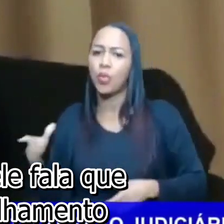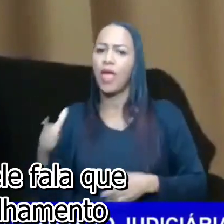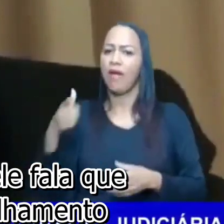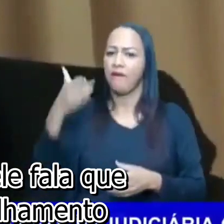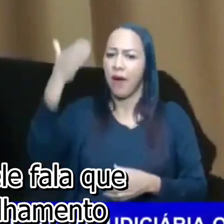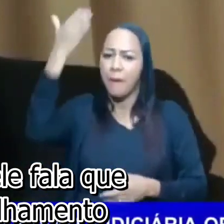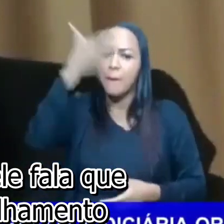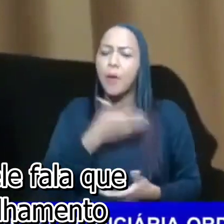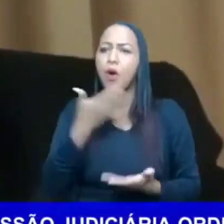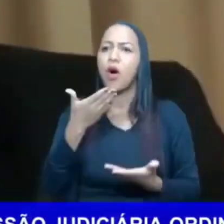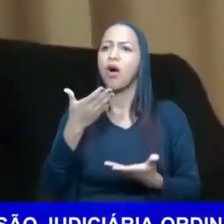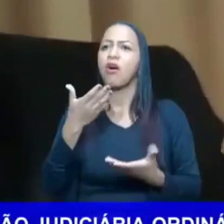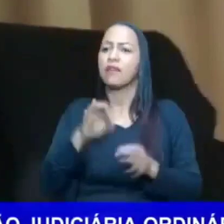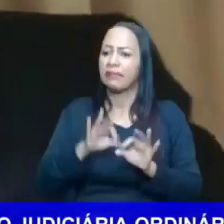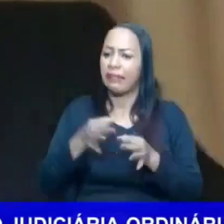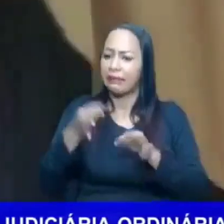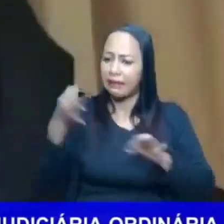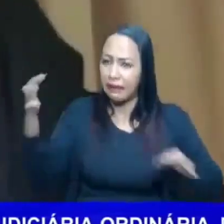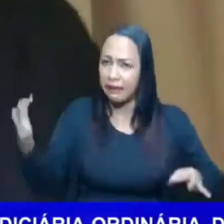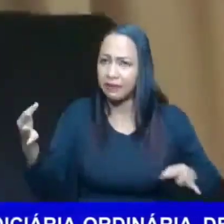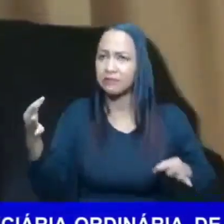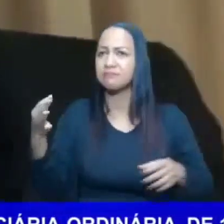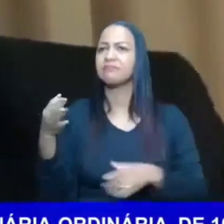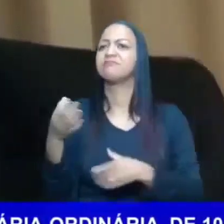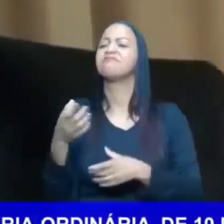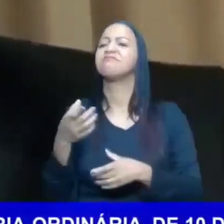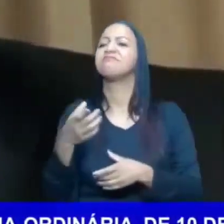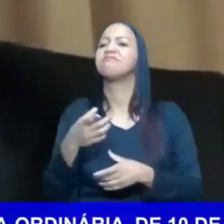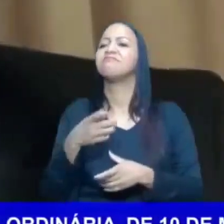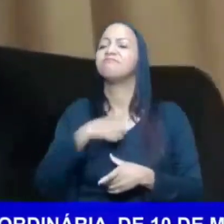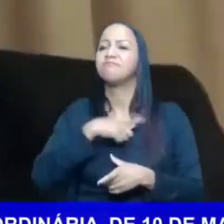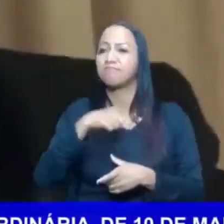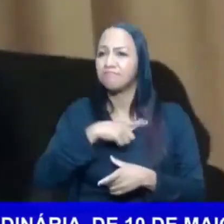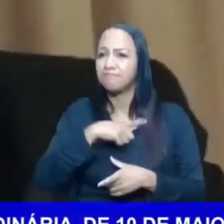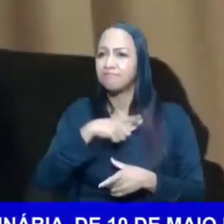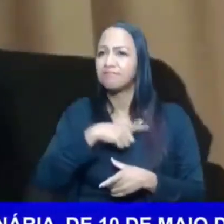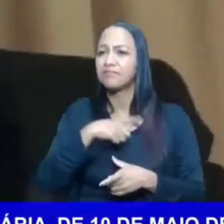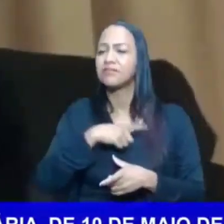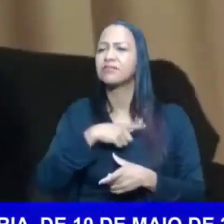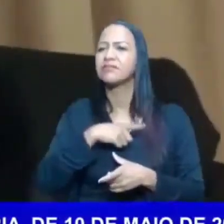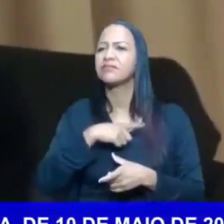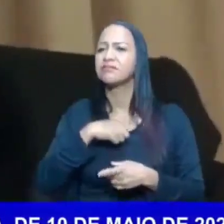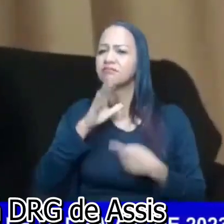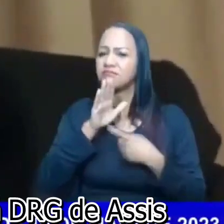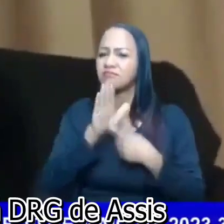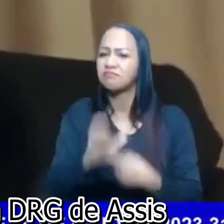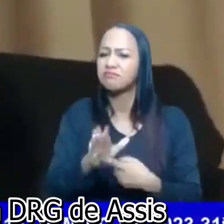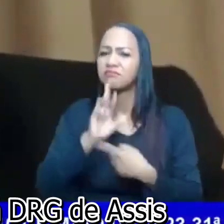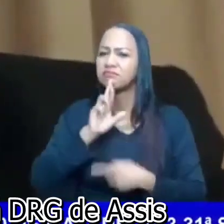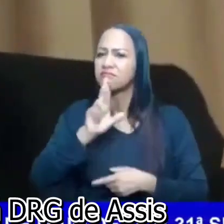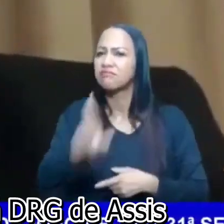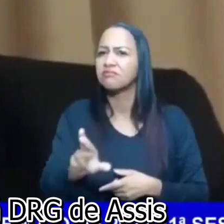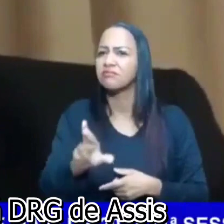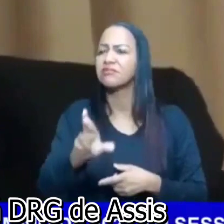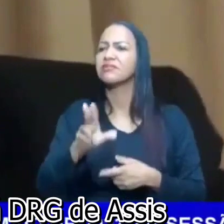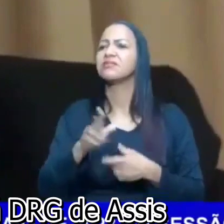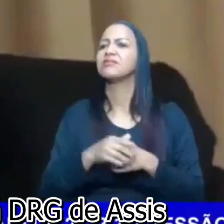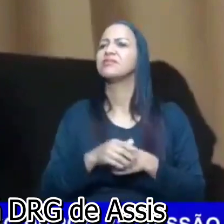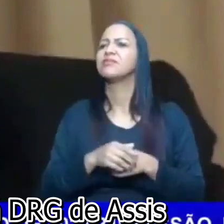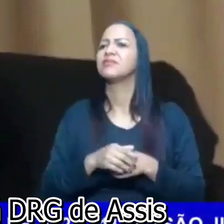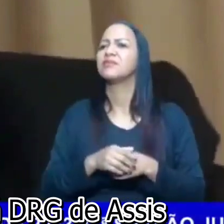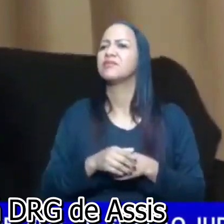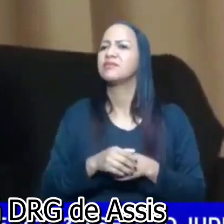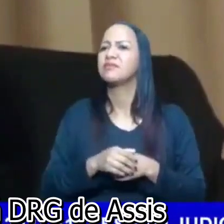comprovação, que não houve detalhamento, ele traz no seu parecer a